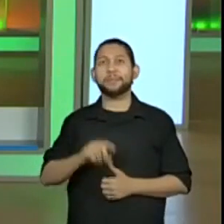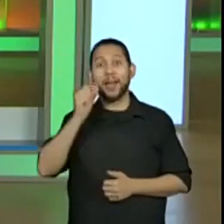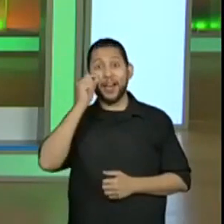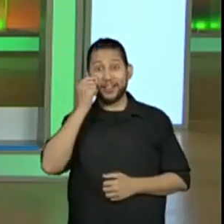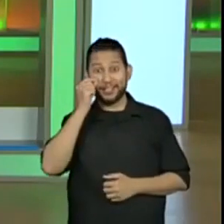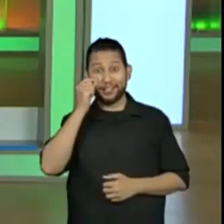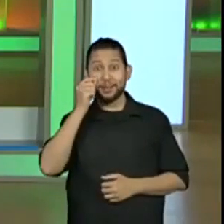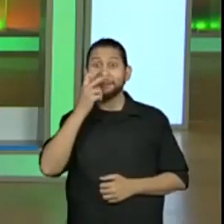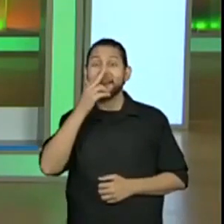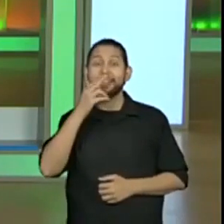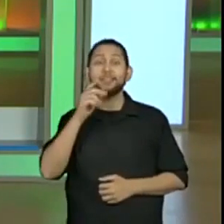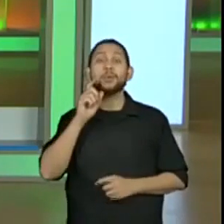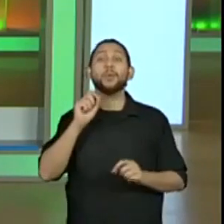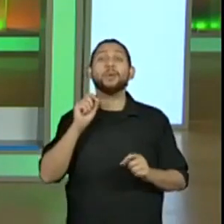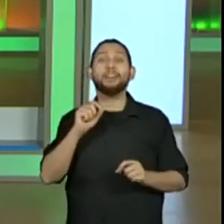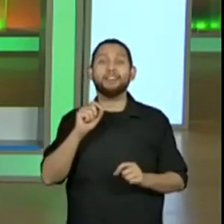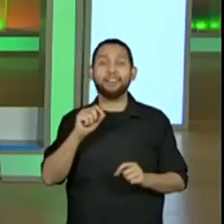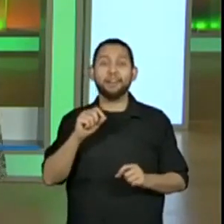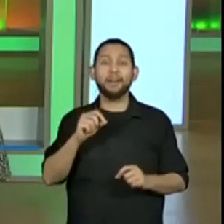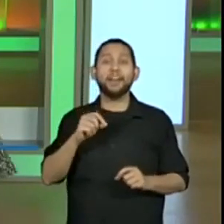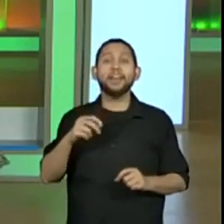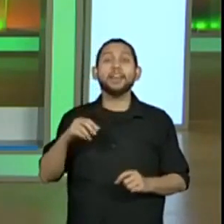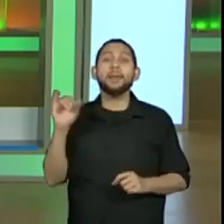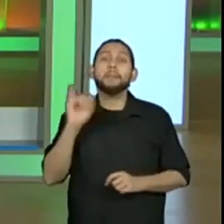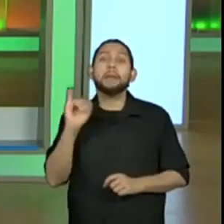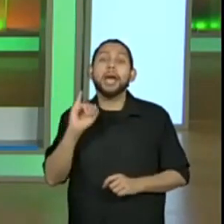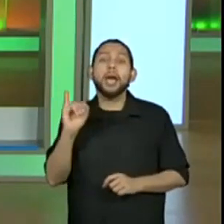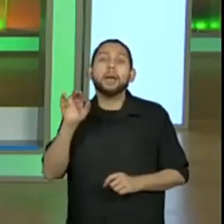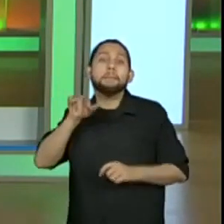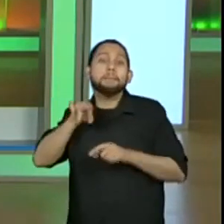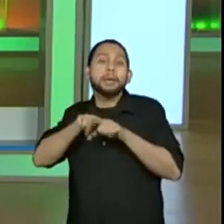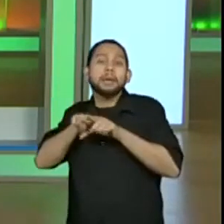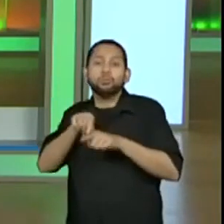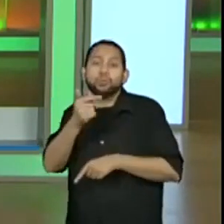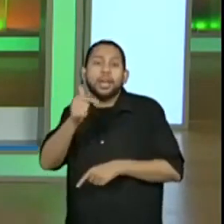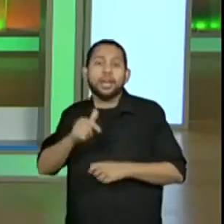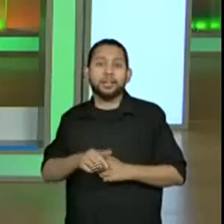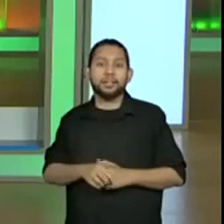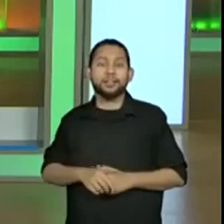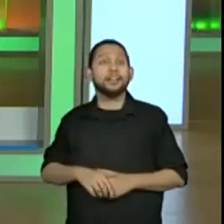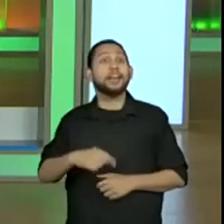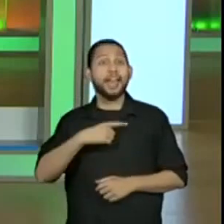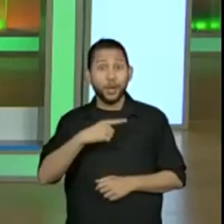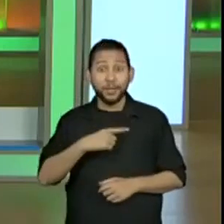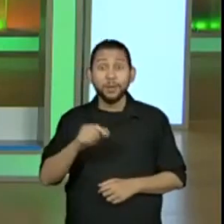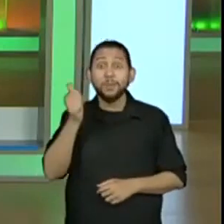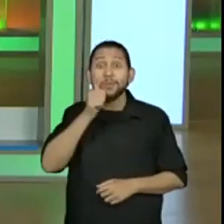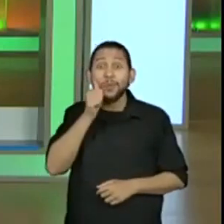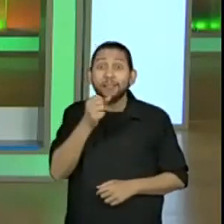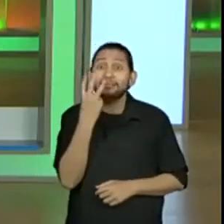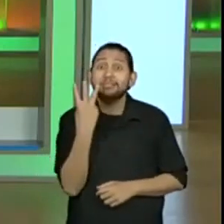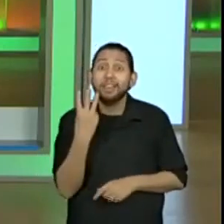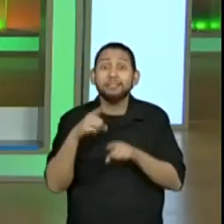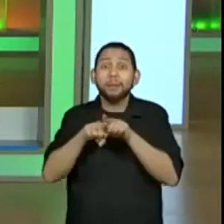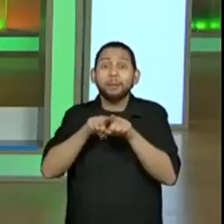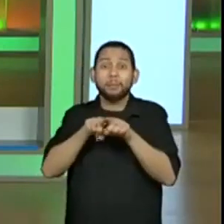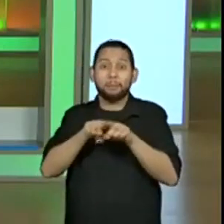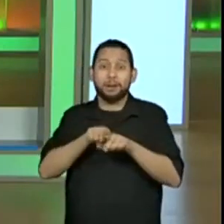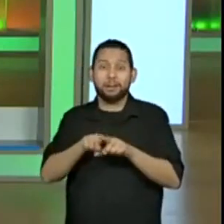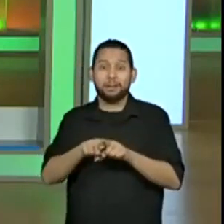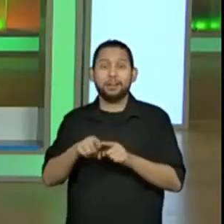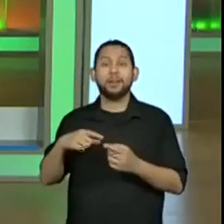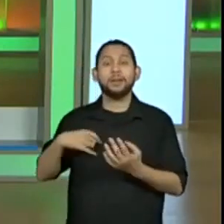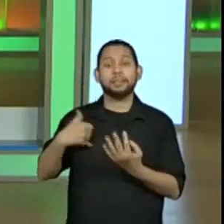ser filha única. Adorei. Sabe o que é pior? Não. Como? Tenho mais 3 irmãs, gente. Sou a